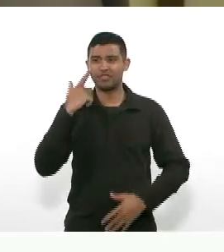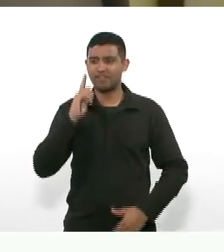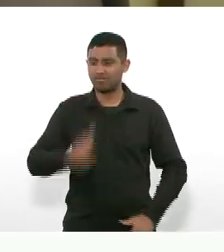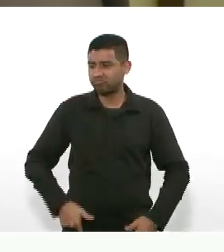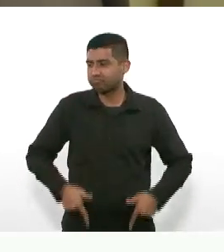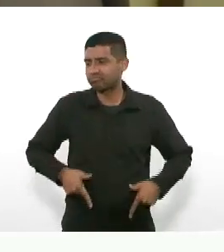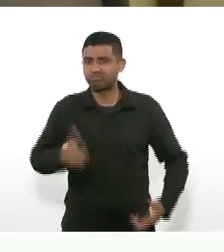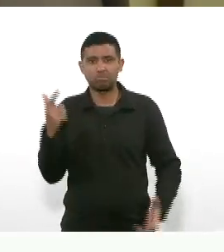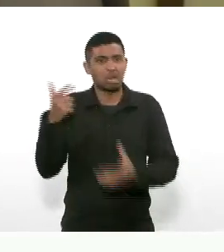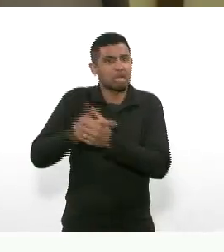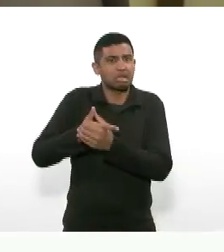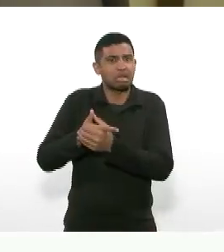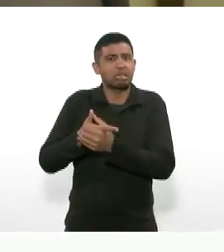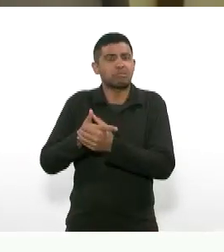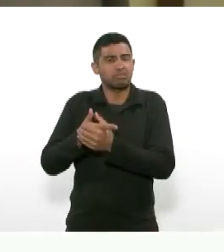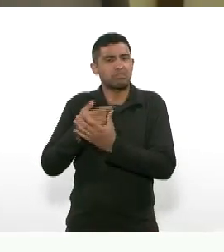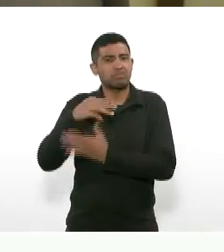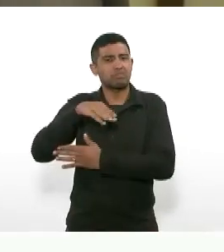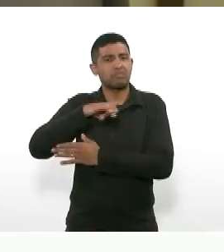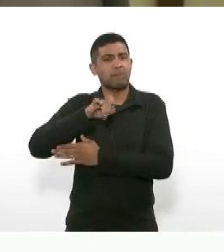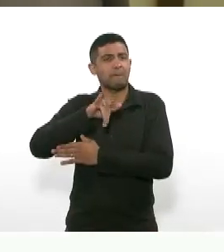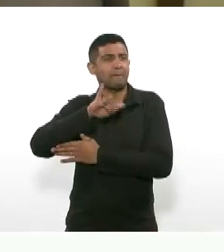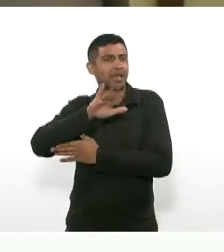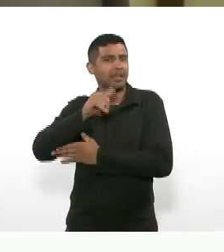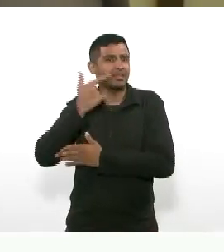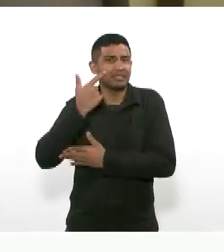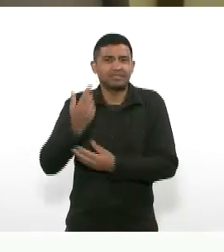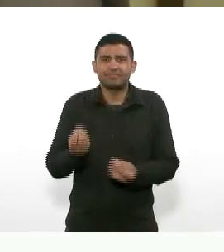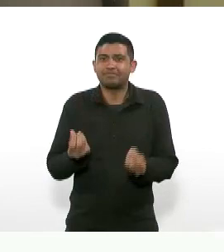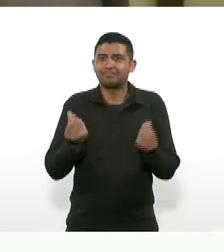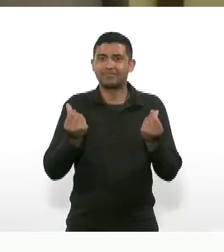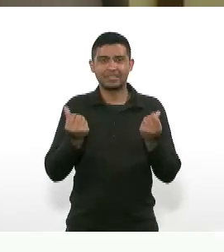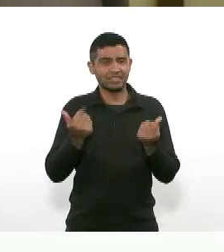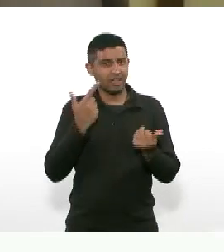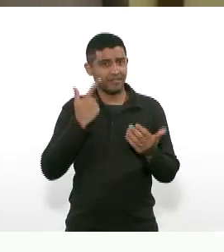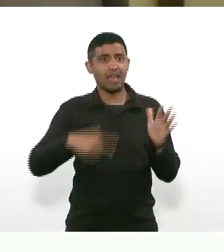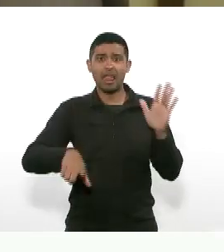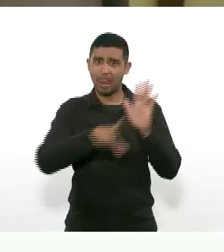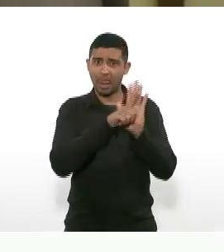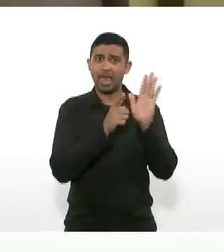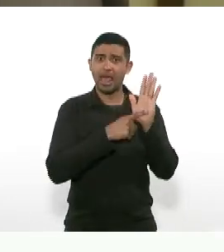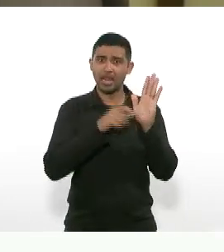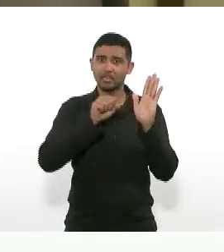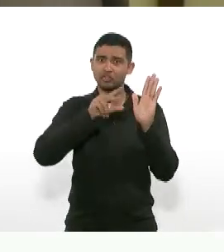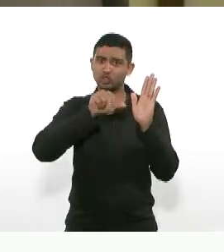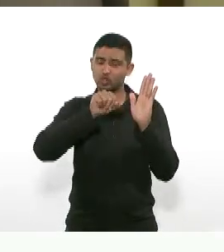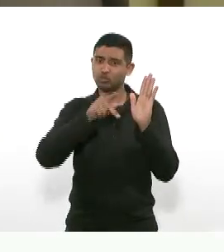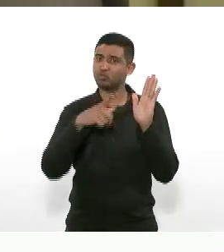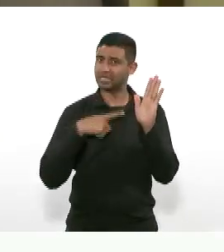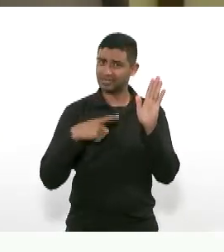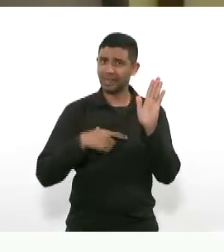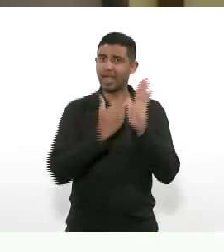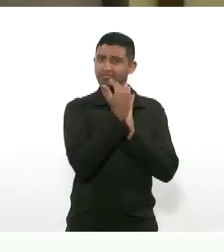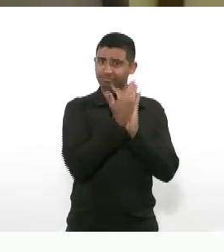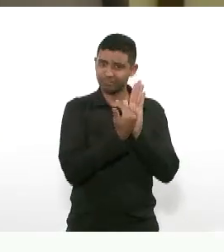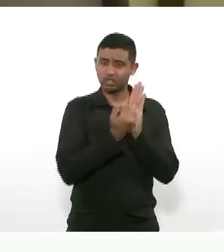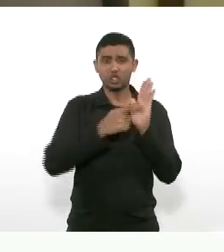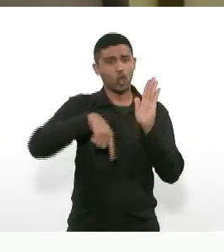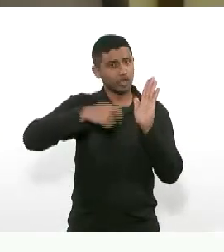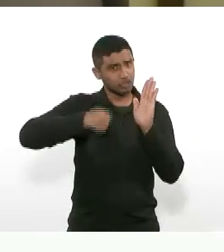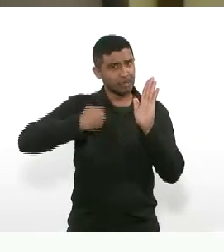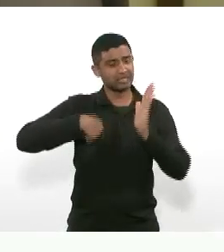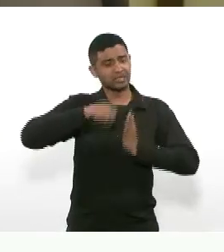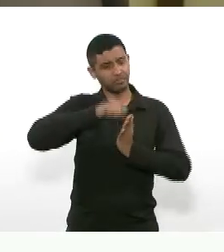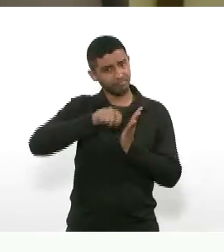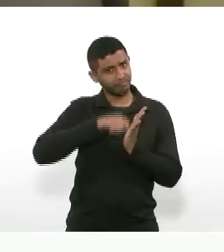hoje com a própria milícia. Enfim, então, isso está ali na lei do SUSP. A gente precisa colocar isso no papel